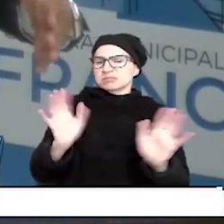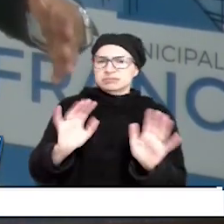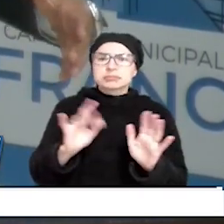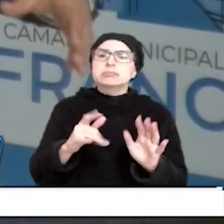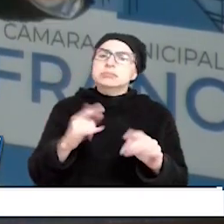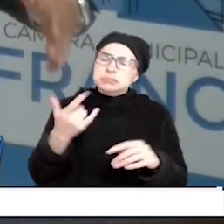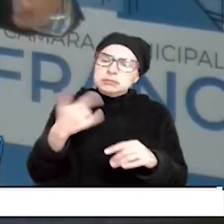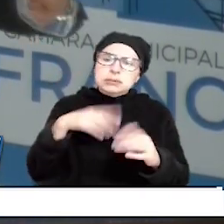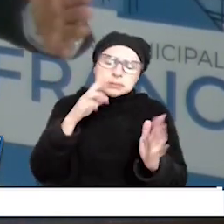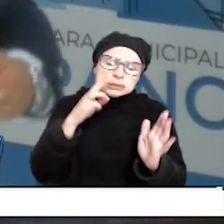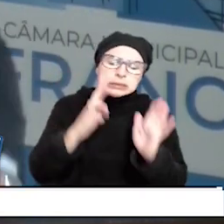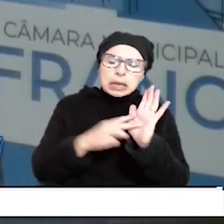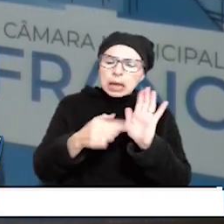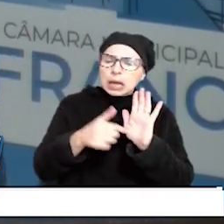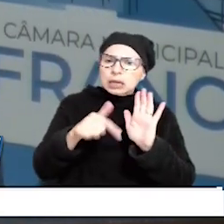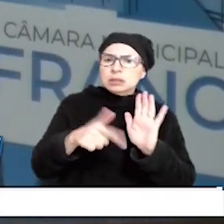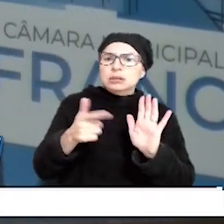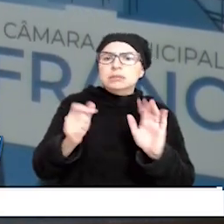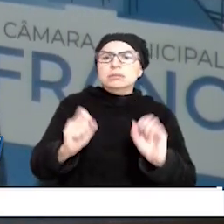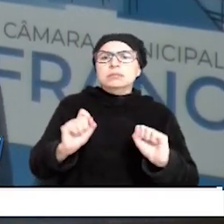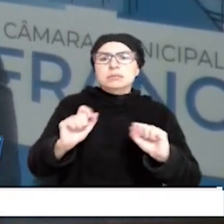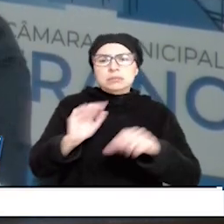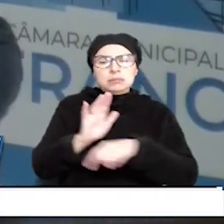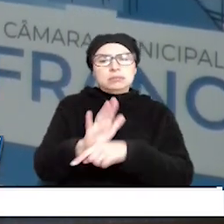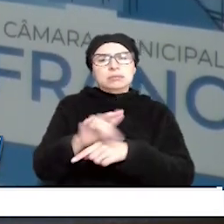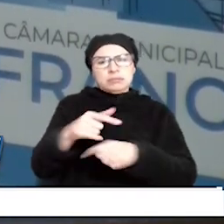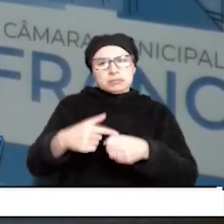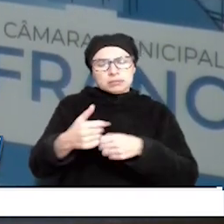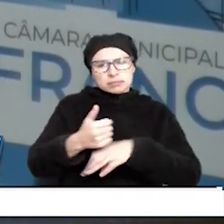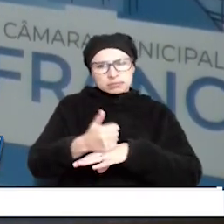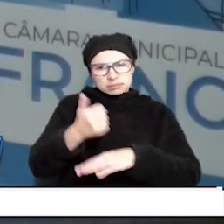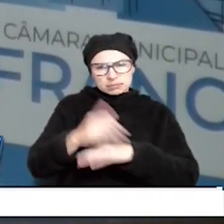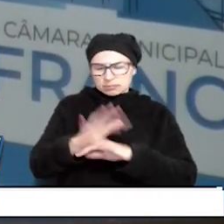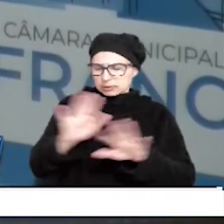vamos nos atentar ao que nós podemos fazer para melhorar a cidade de Franca. Só isso hoje, obrigado.